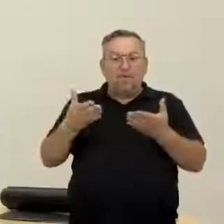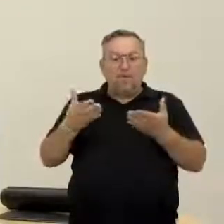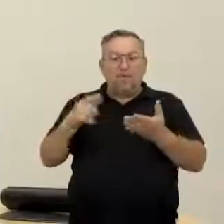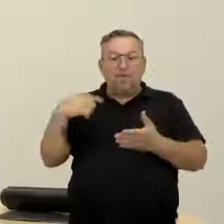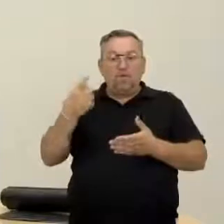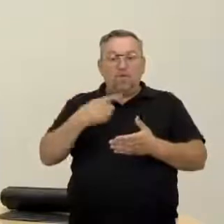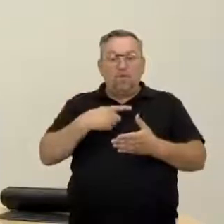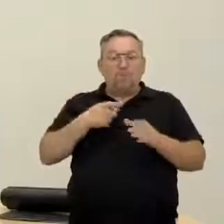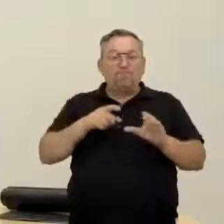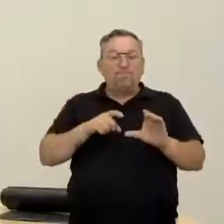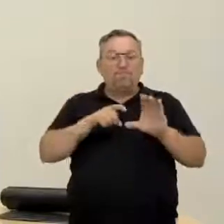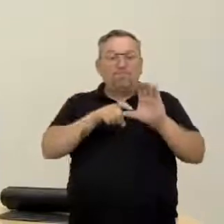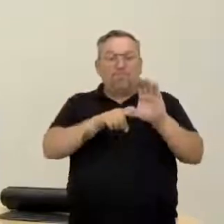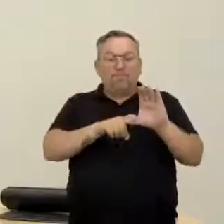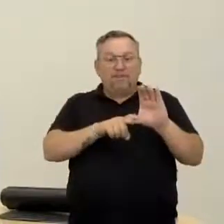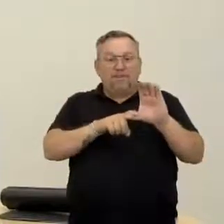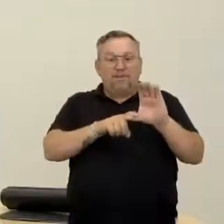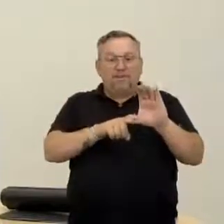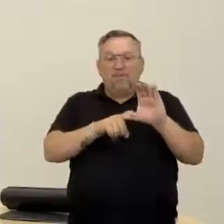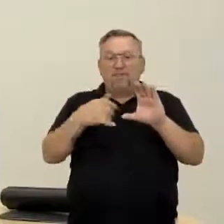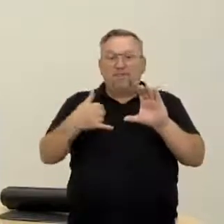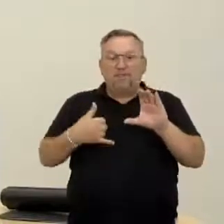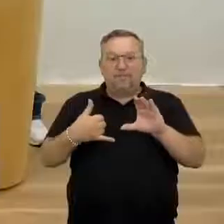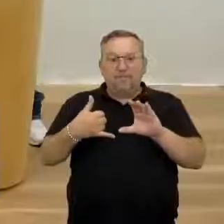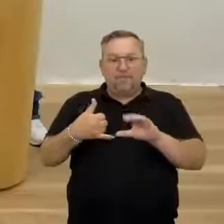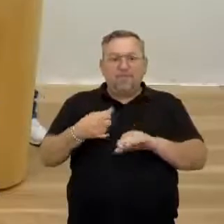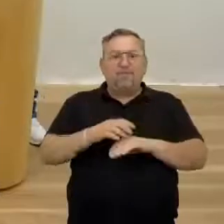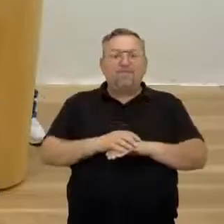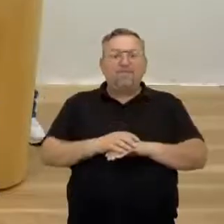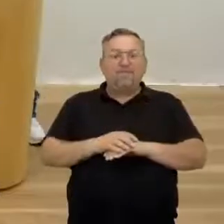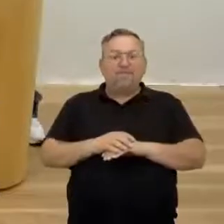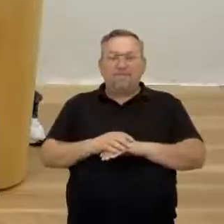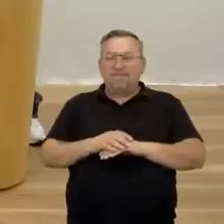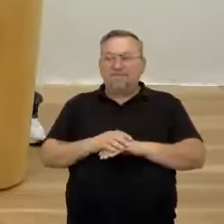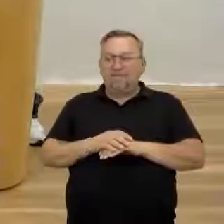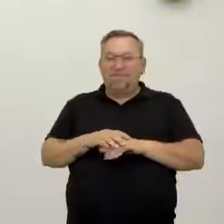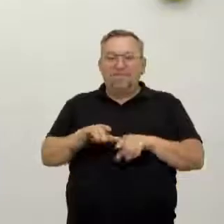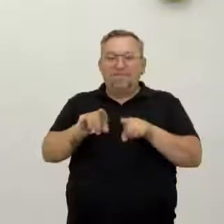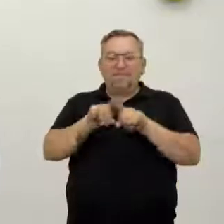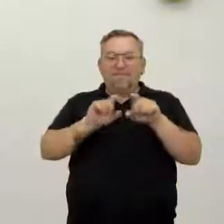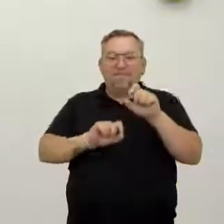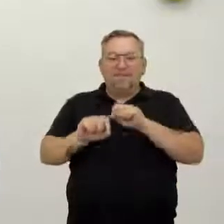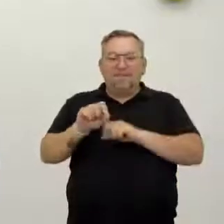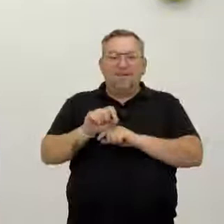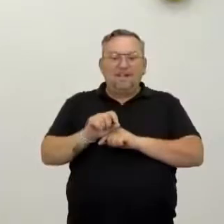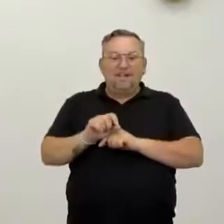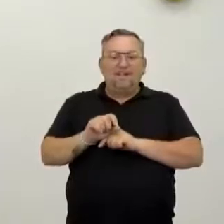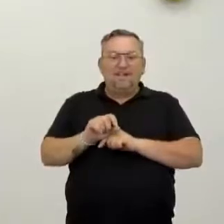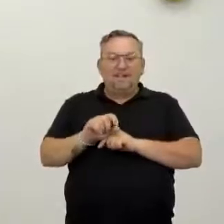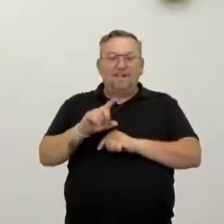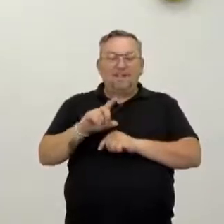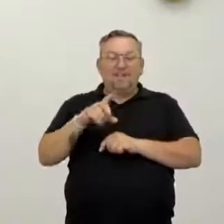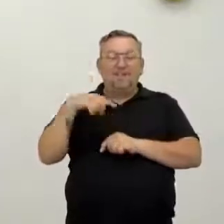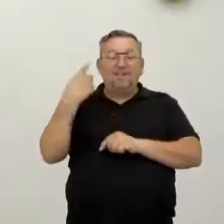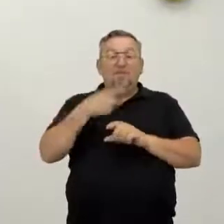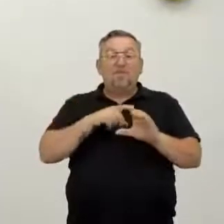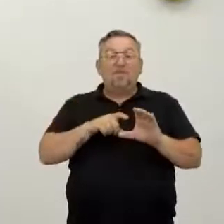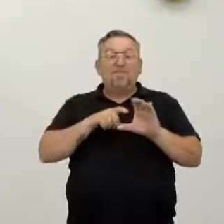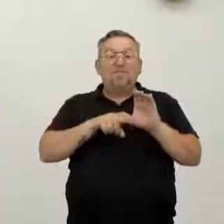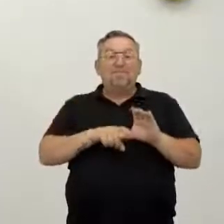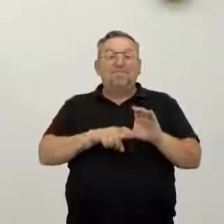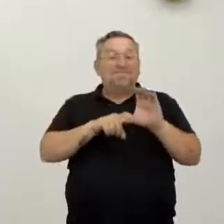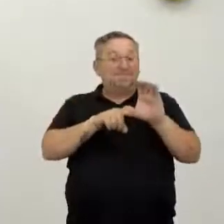somos dependentes dessa máquina aqui, ó. Eu fico imaginando, né? Já é, né, dependente do celular